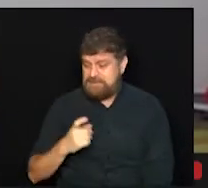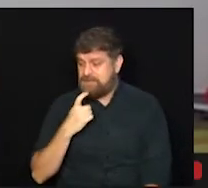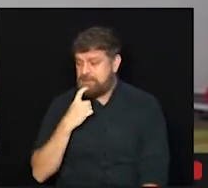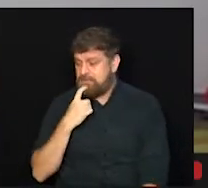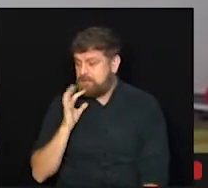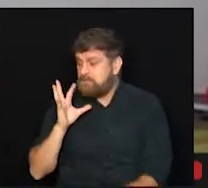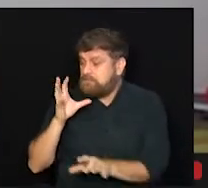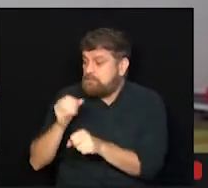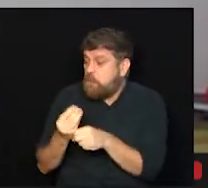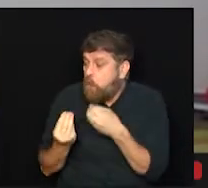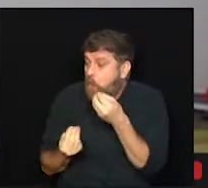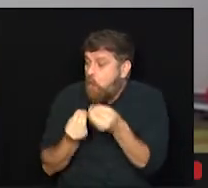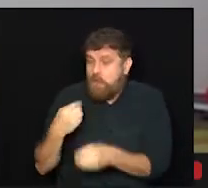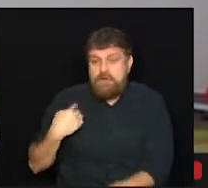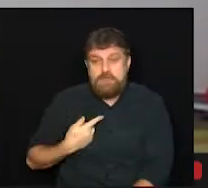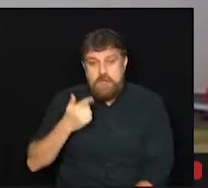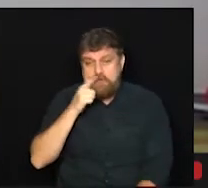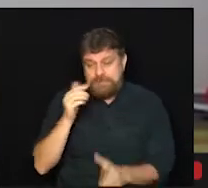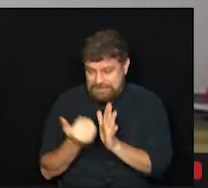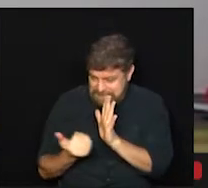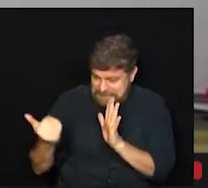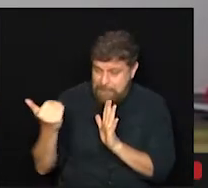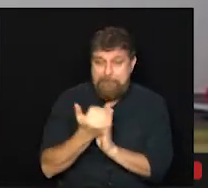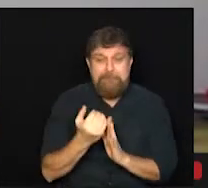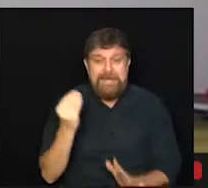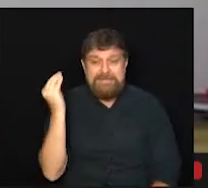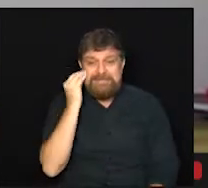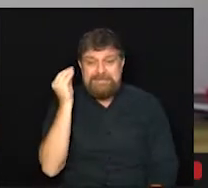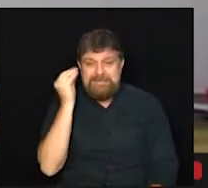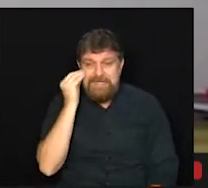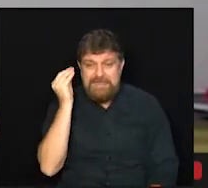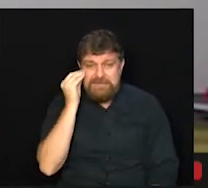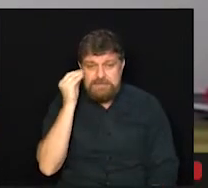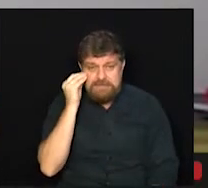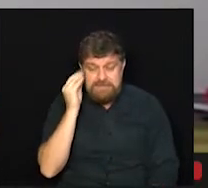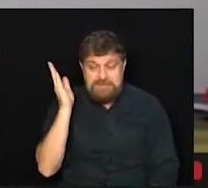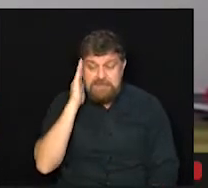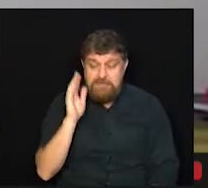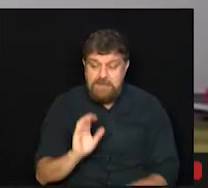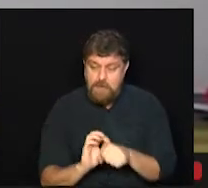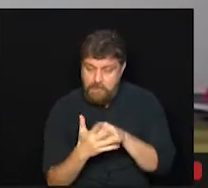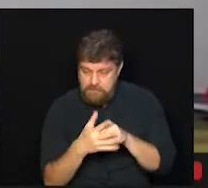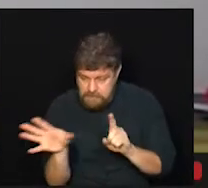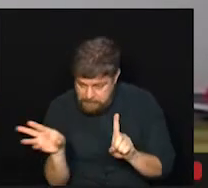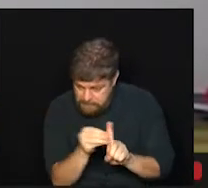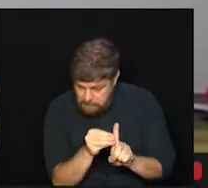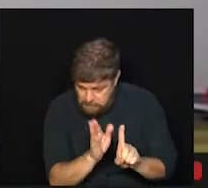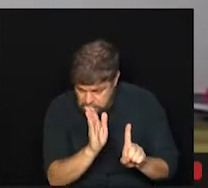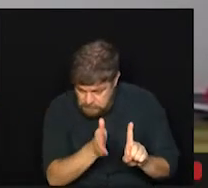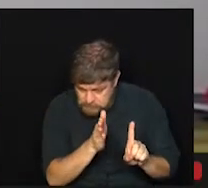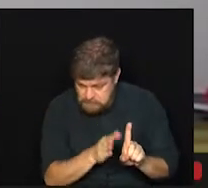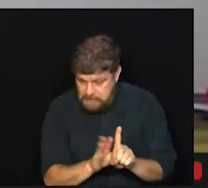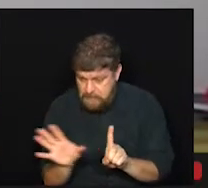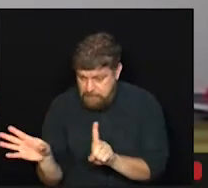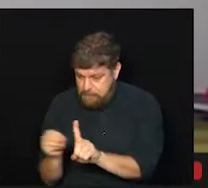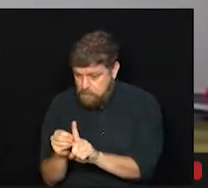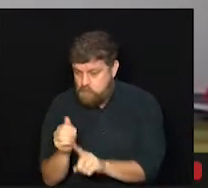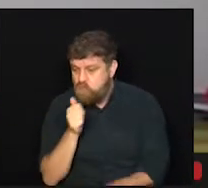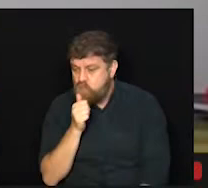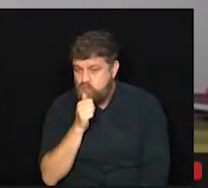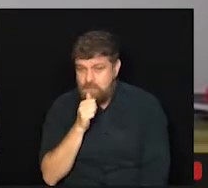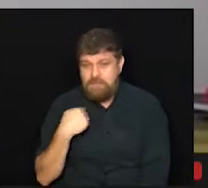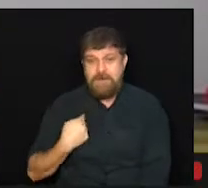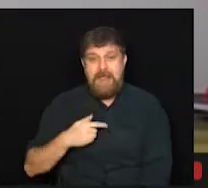que a gente pode ampliar esta testagem, visto que, se as pessoas sabem